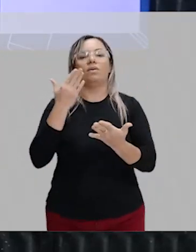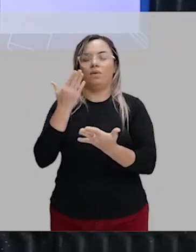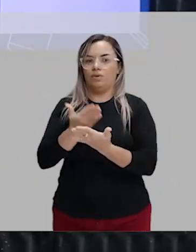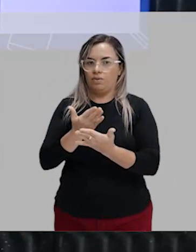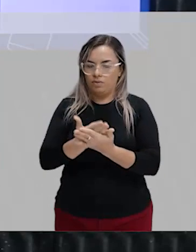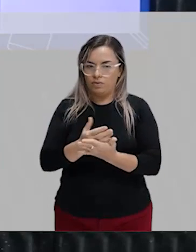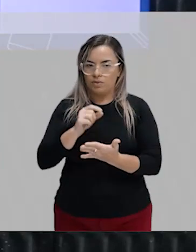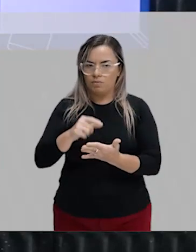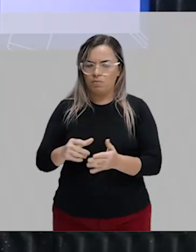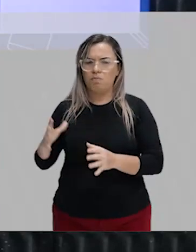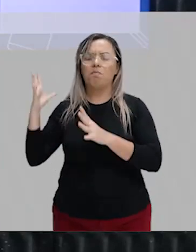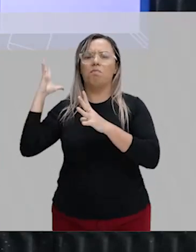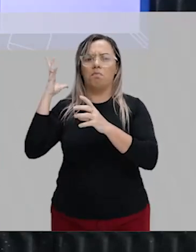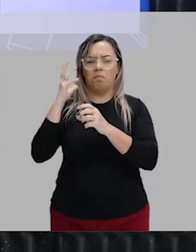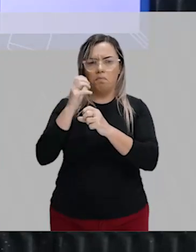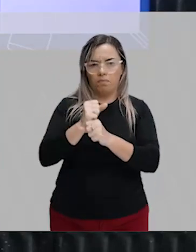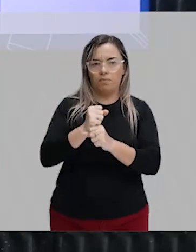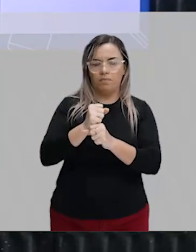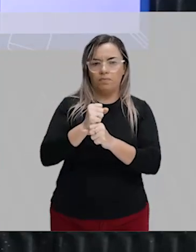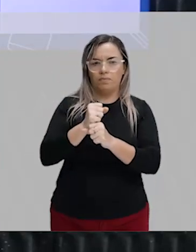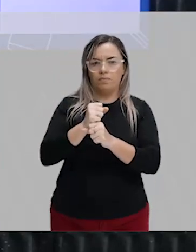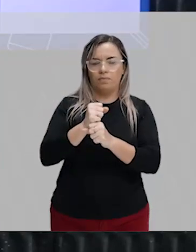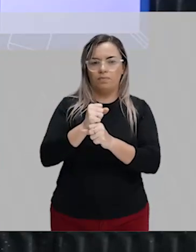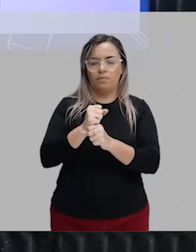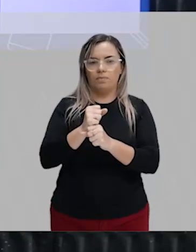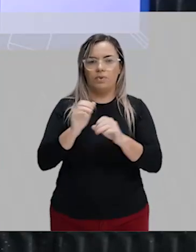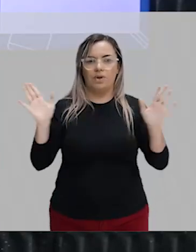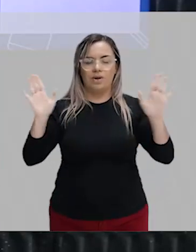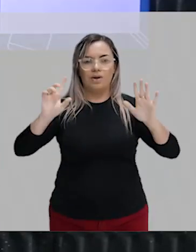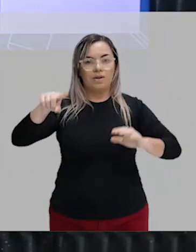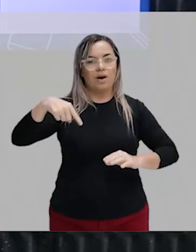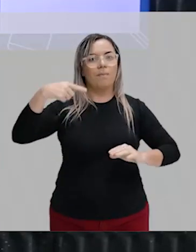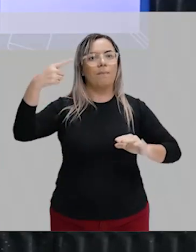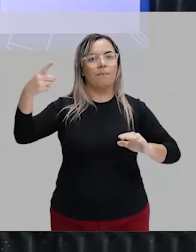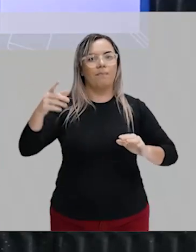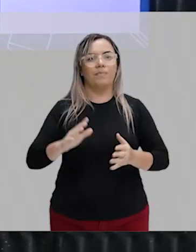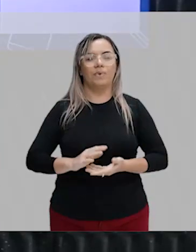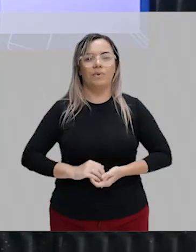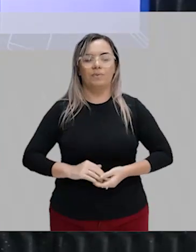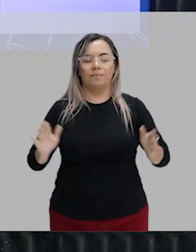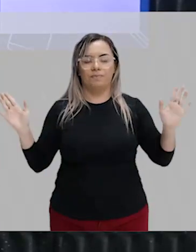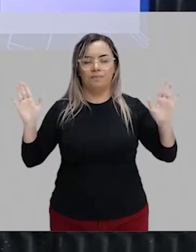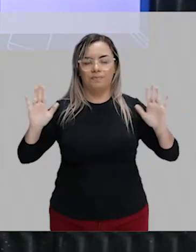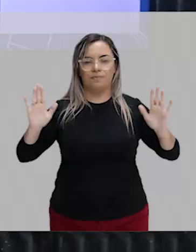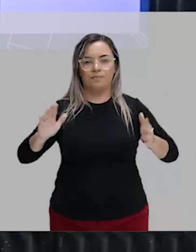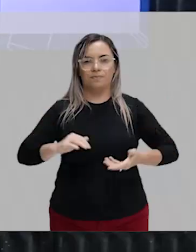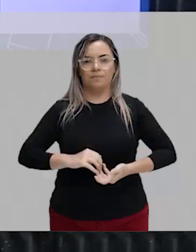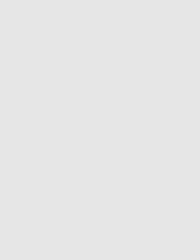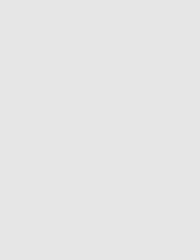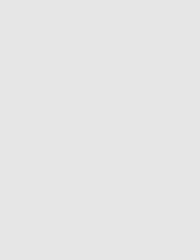Estudem, façam a revisão e aguardo vocês na próxima. Até mais. Tchau, tchau.